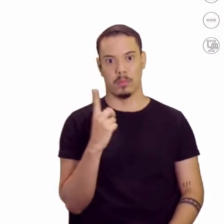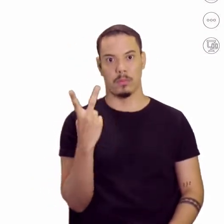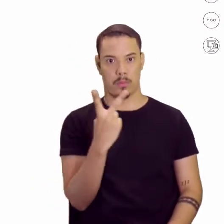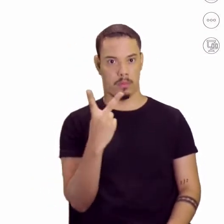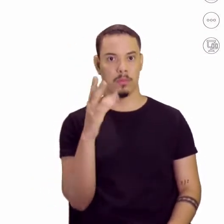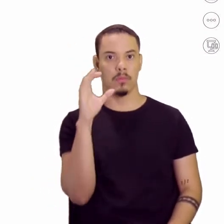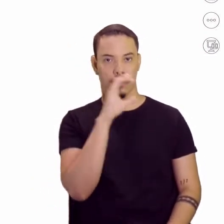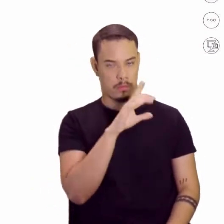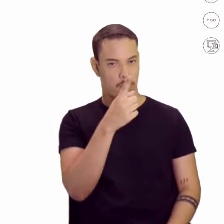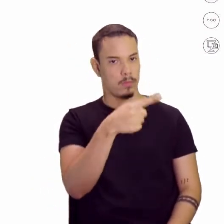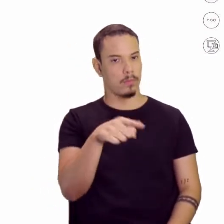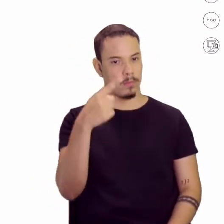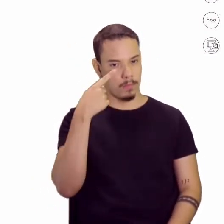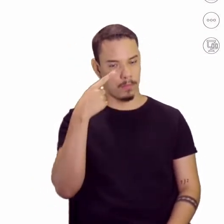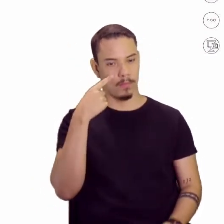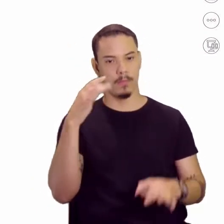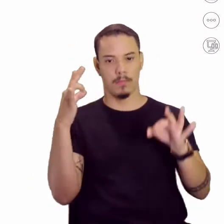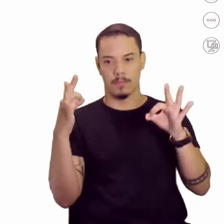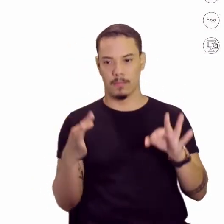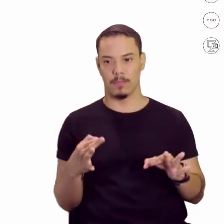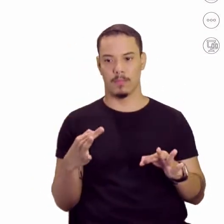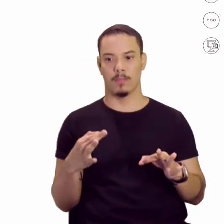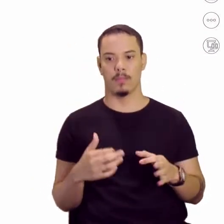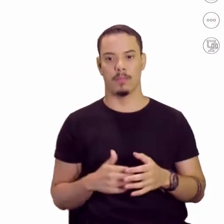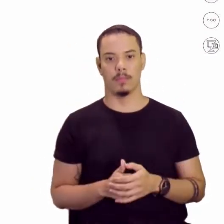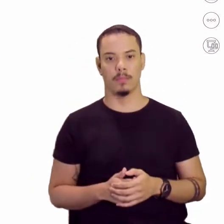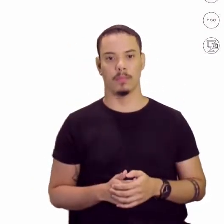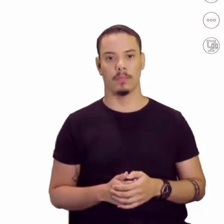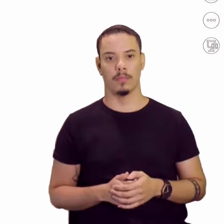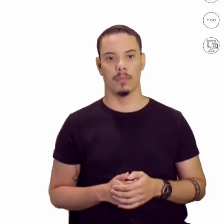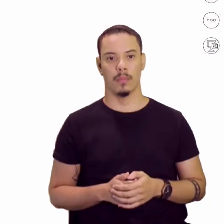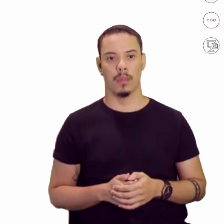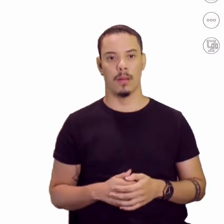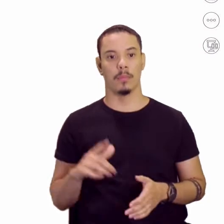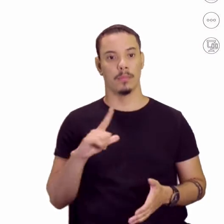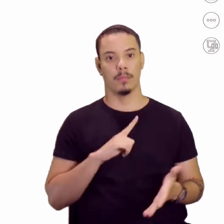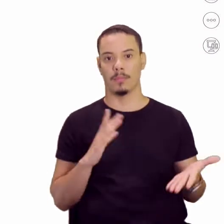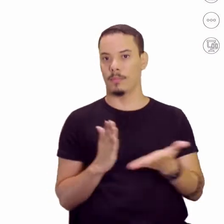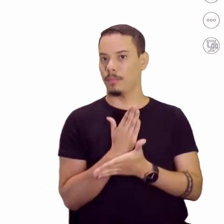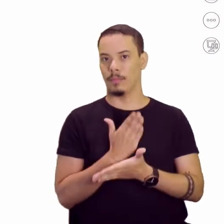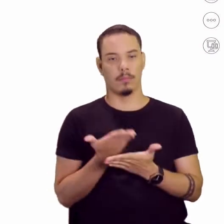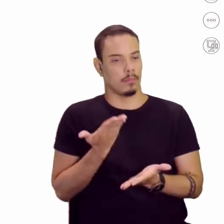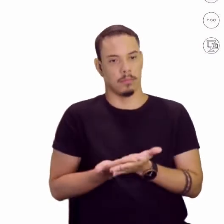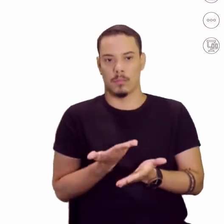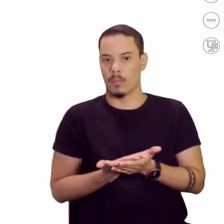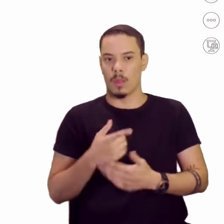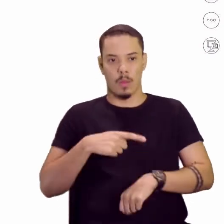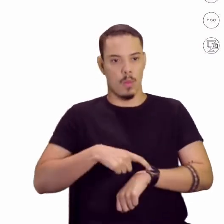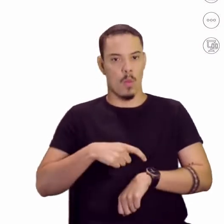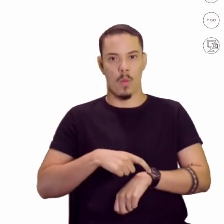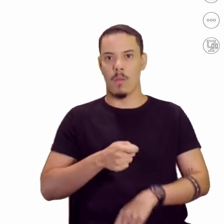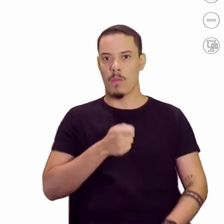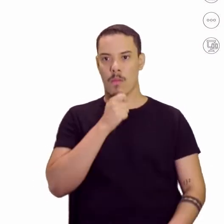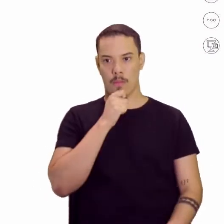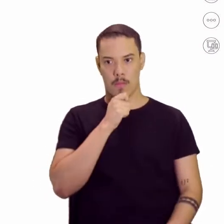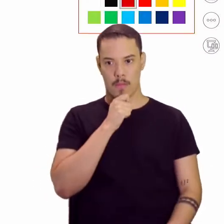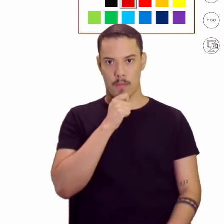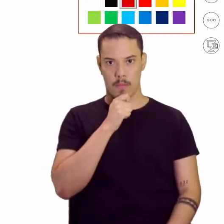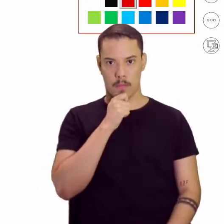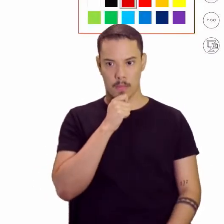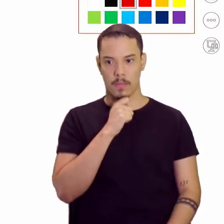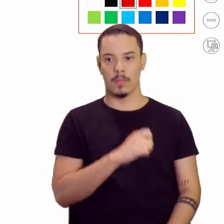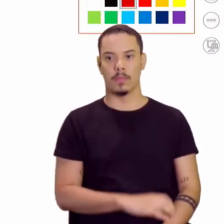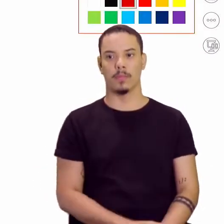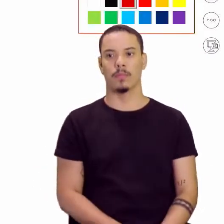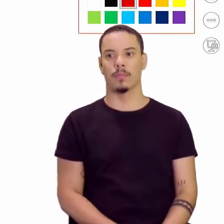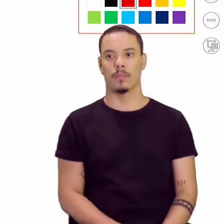vão ver direitinho. Tem uma velocidade horizontal que não está no nosso estudo agora. Entendido, pessoal? Então aí a gente